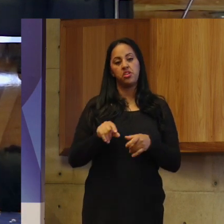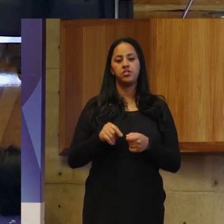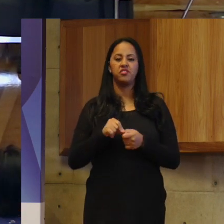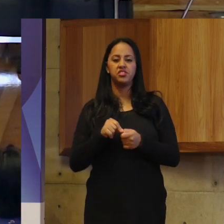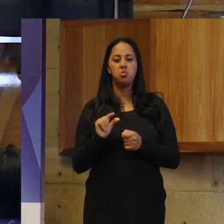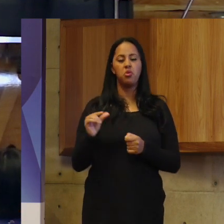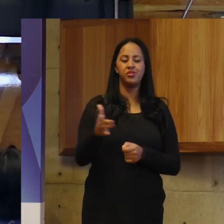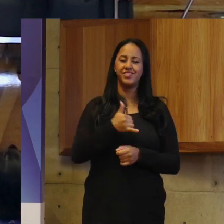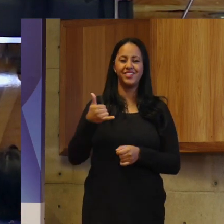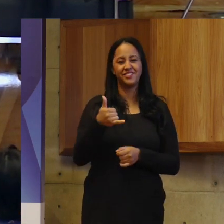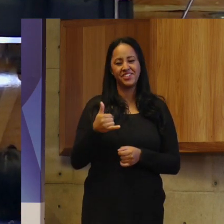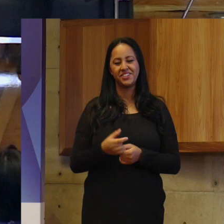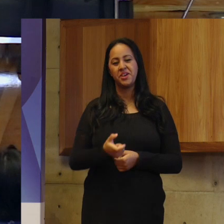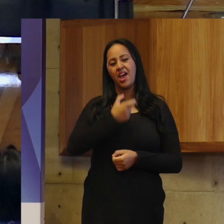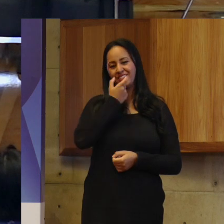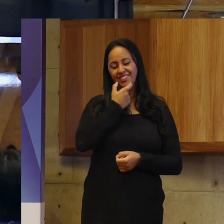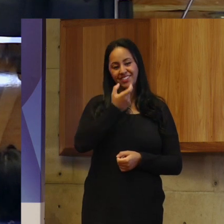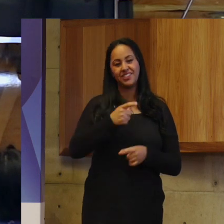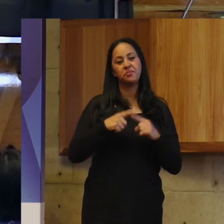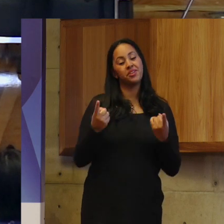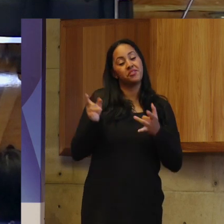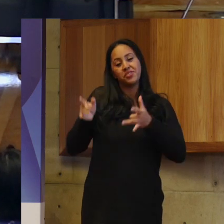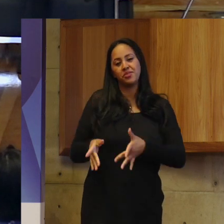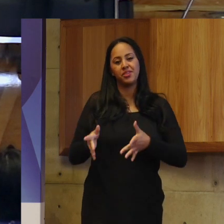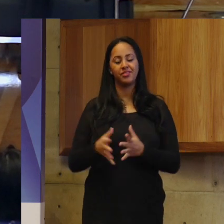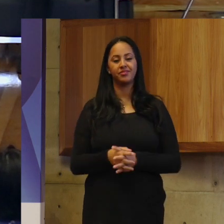cerveja, biscoitos e tal, mas talvez o que vai sobrar.